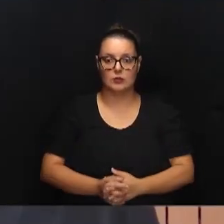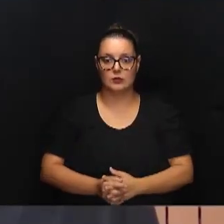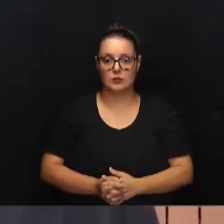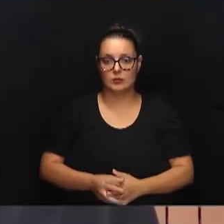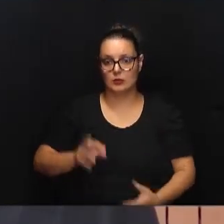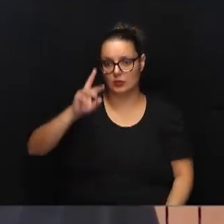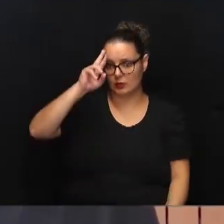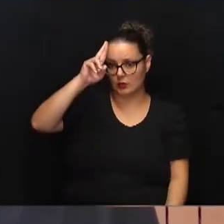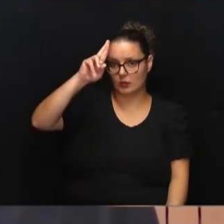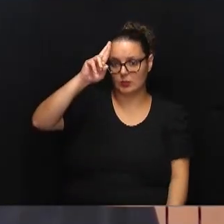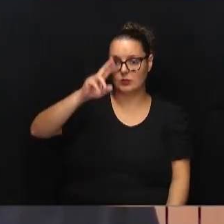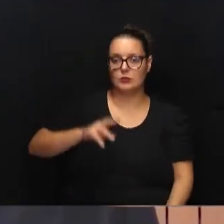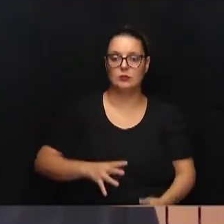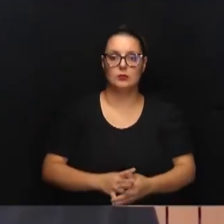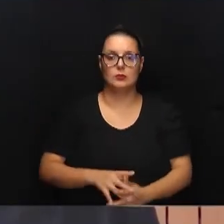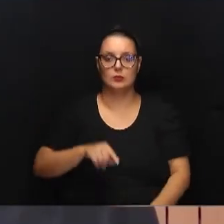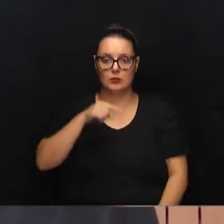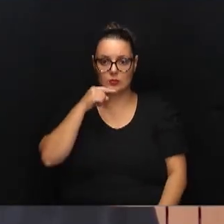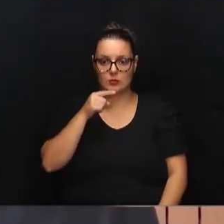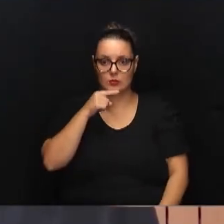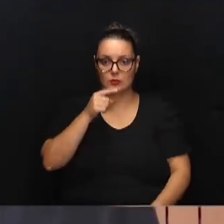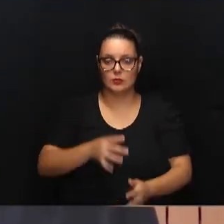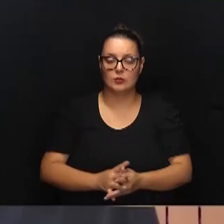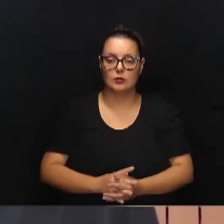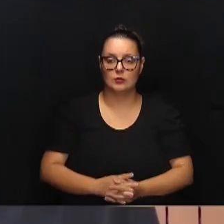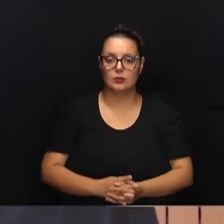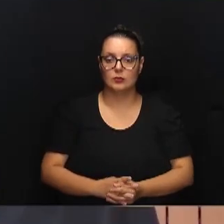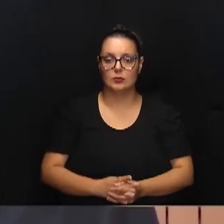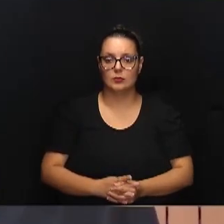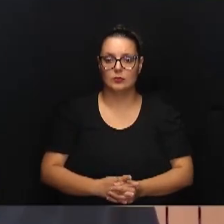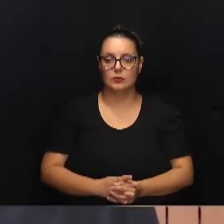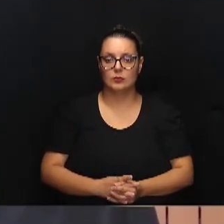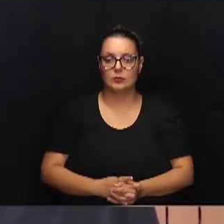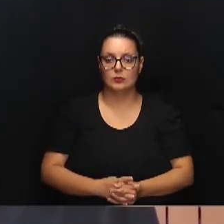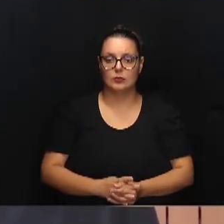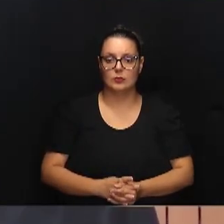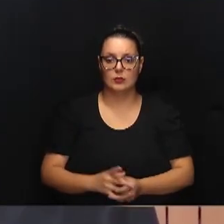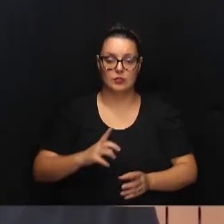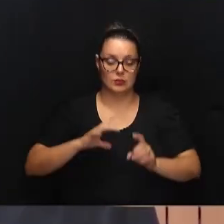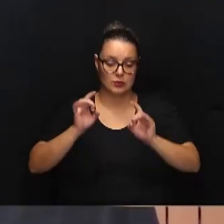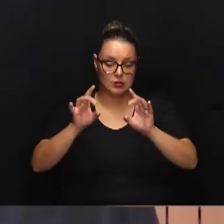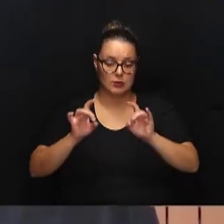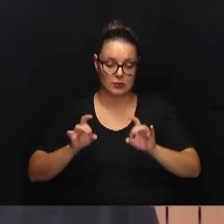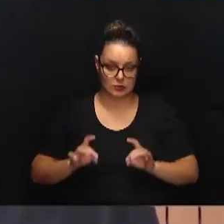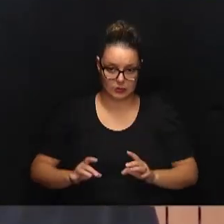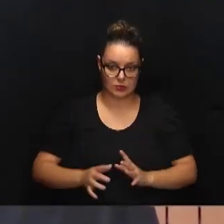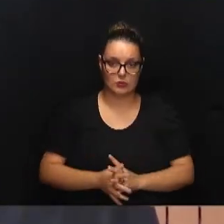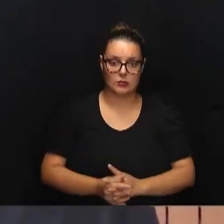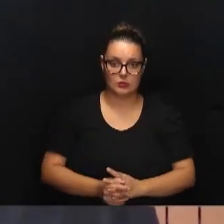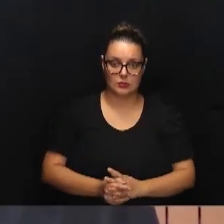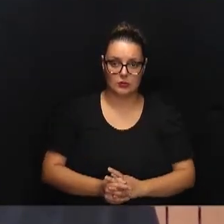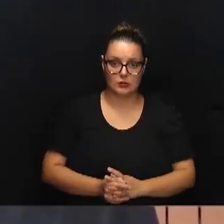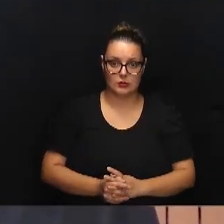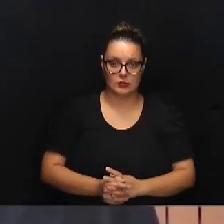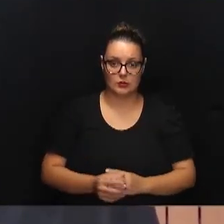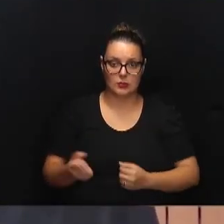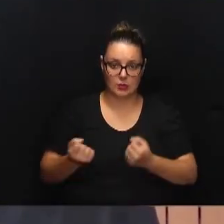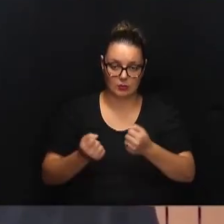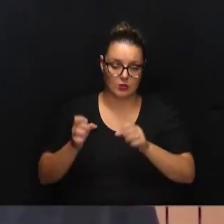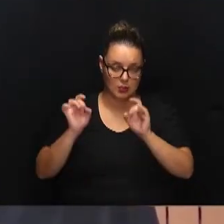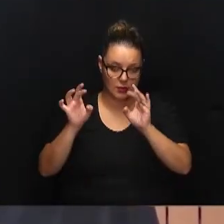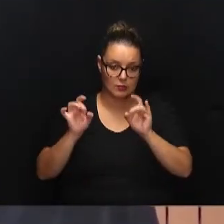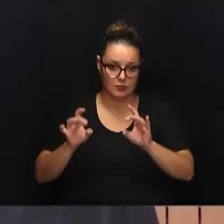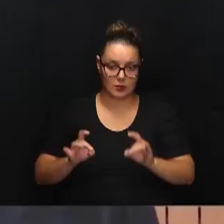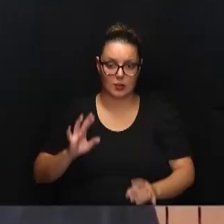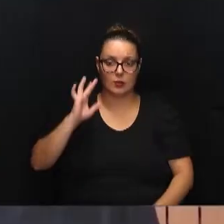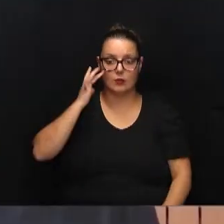Eduardo Magoga, que além de você ter a exclusividade dessas para esses veículos especiais, eu